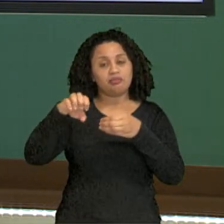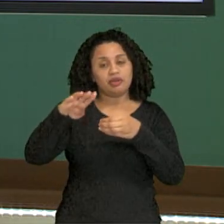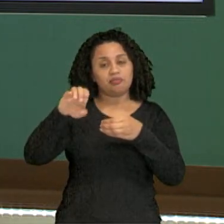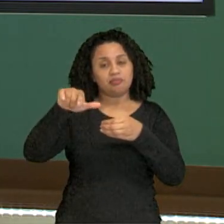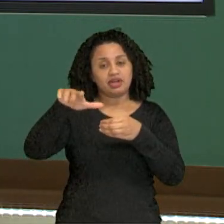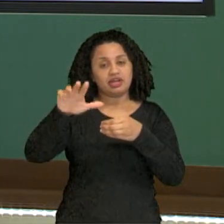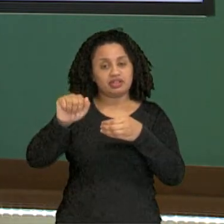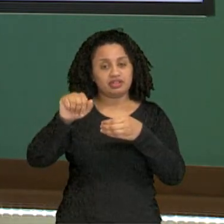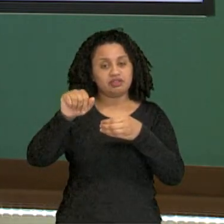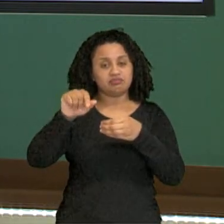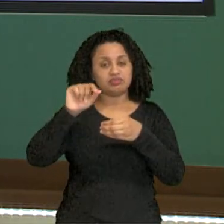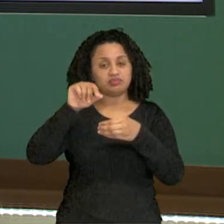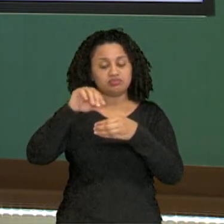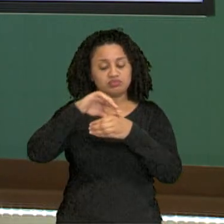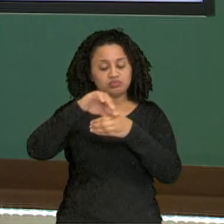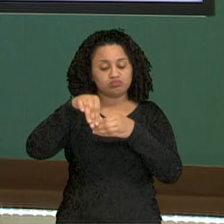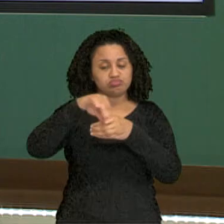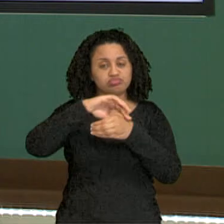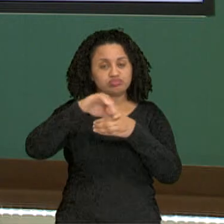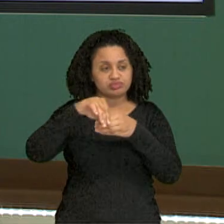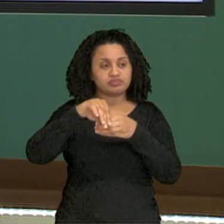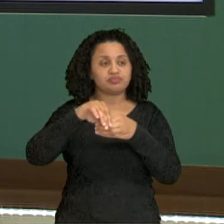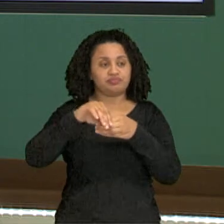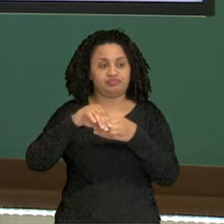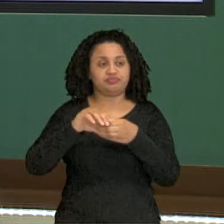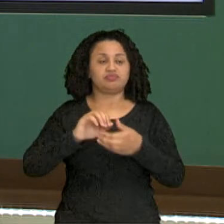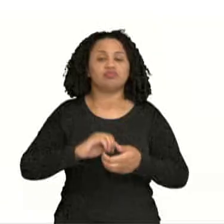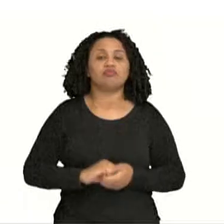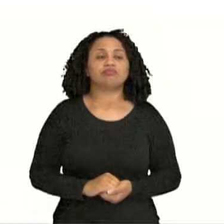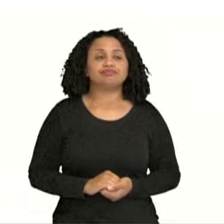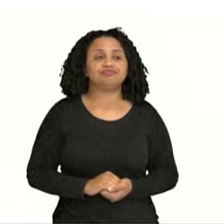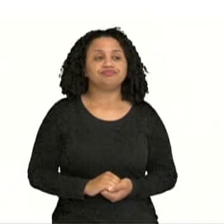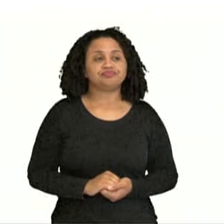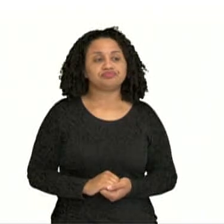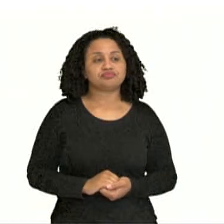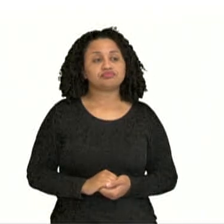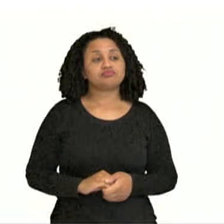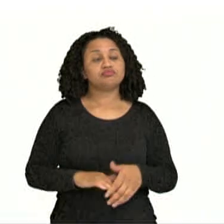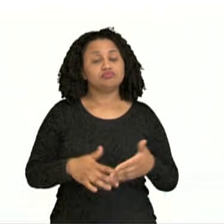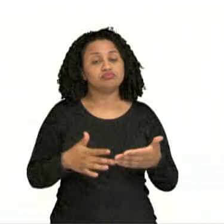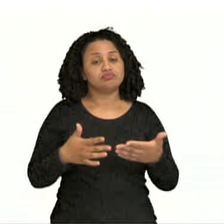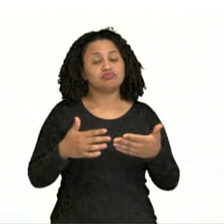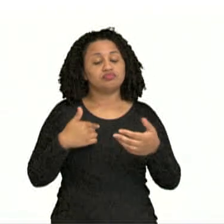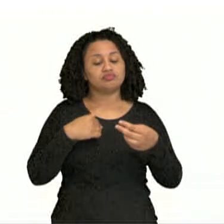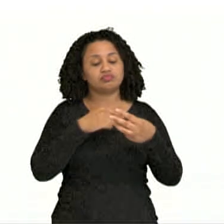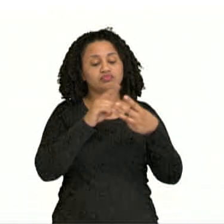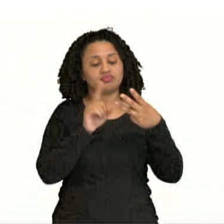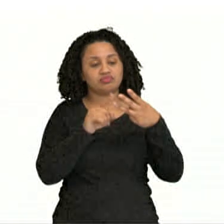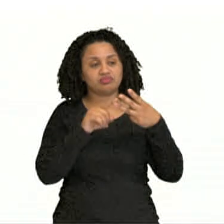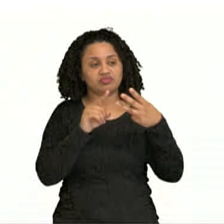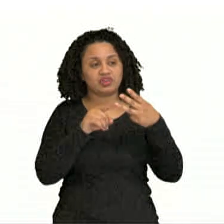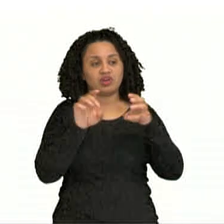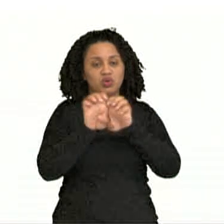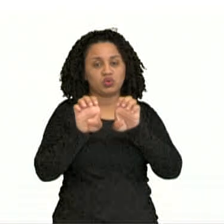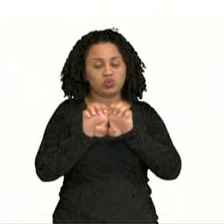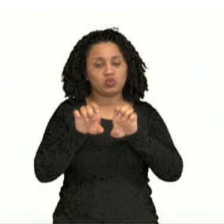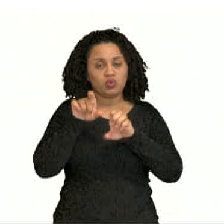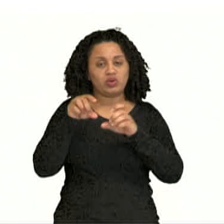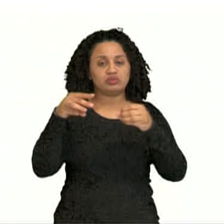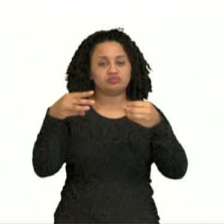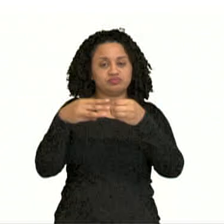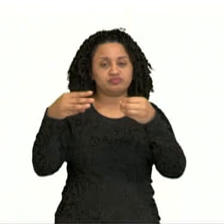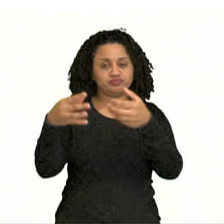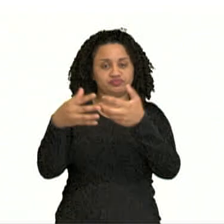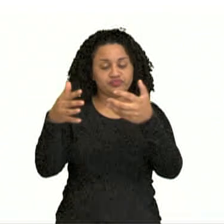temos o quê? O citoplasma com as suas organelas. E a terceira estrutura, a terceira